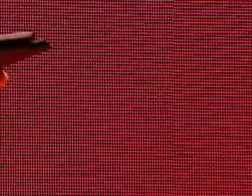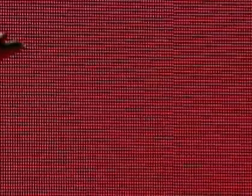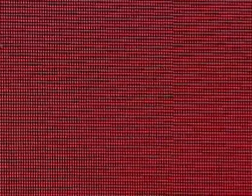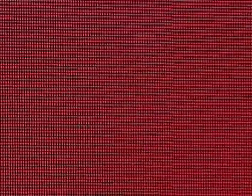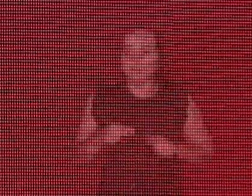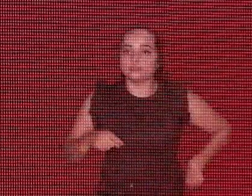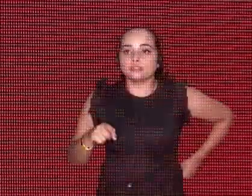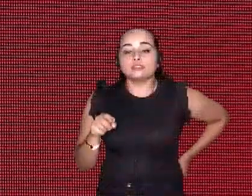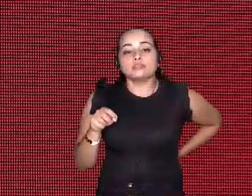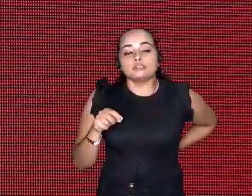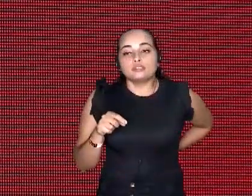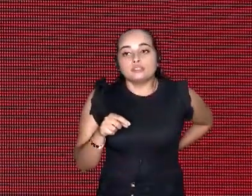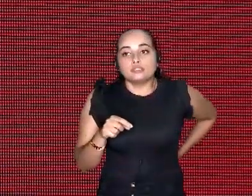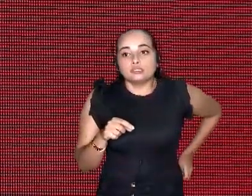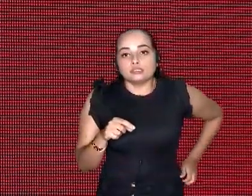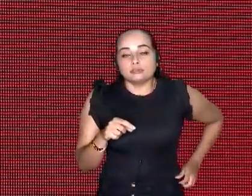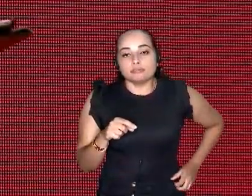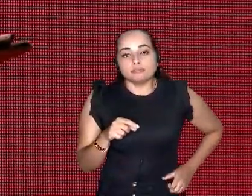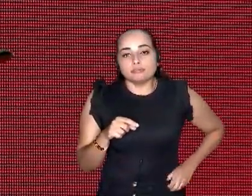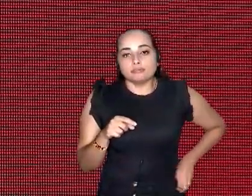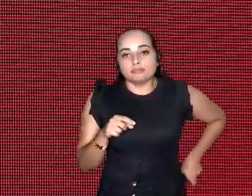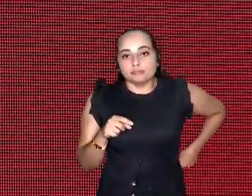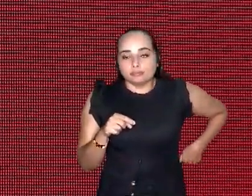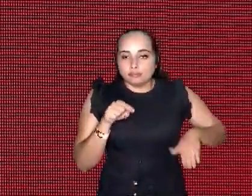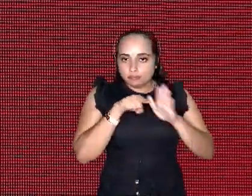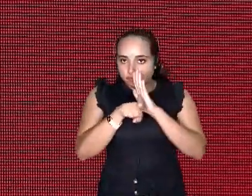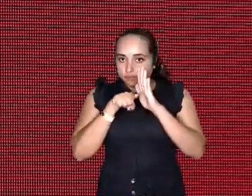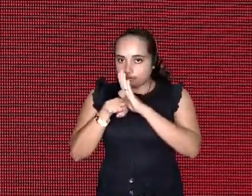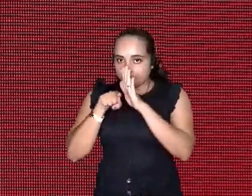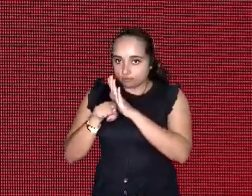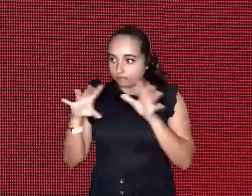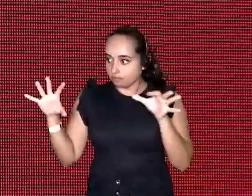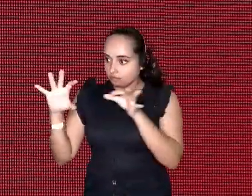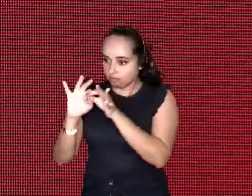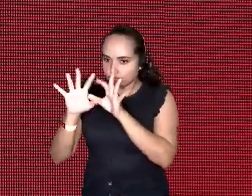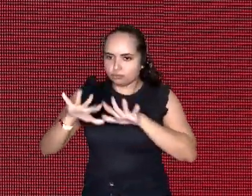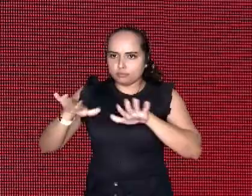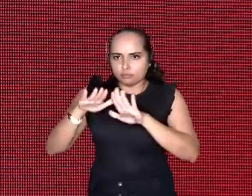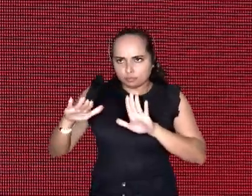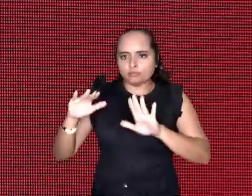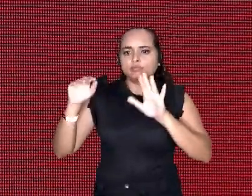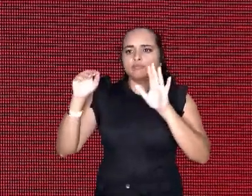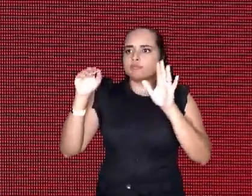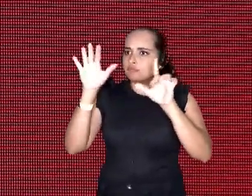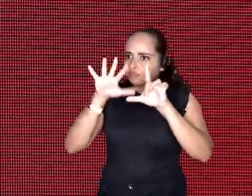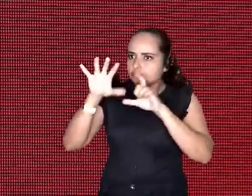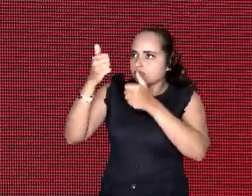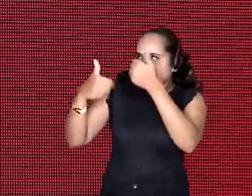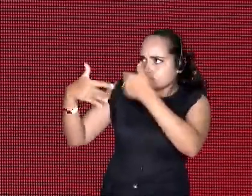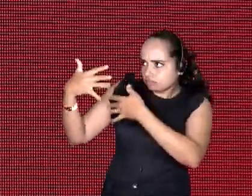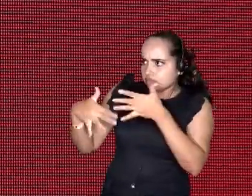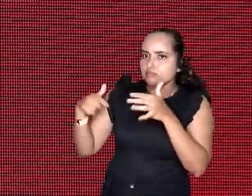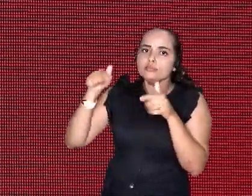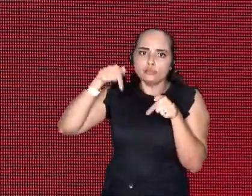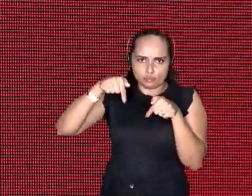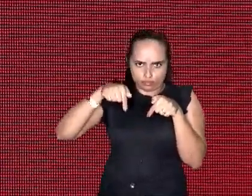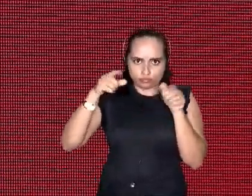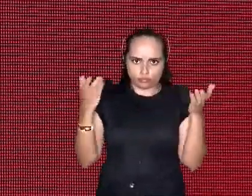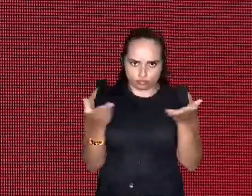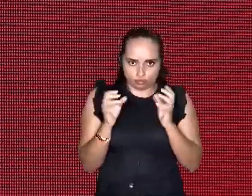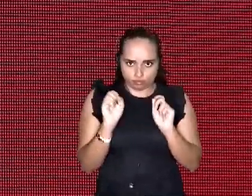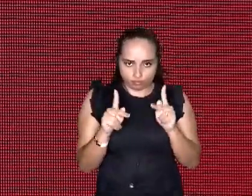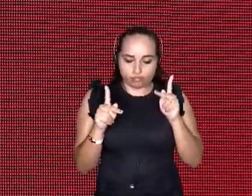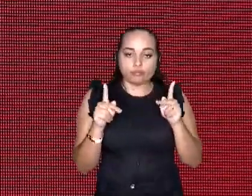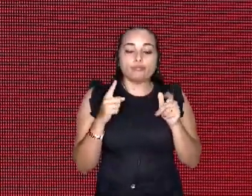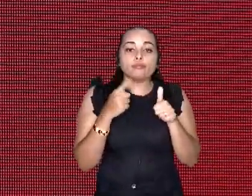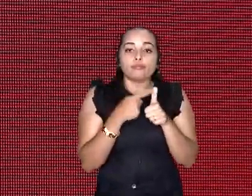perguntas que, obviamente, estão associadas a todos os painéis que vocês presenciaram aqui hoje. A primeira delas vai